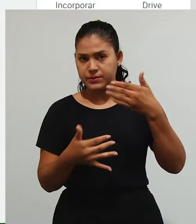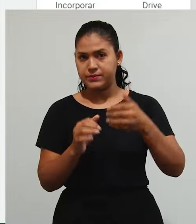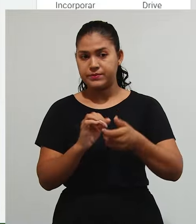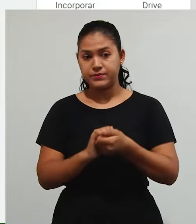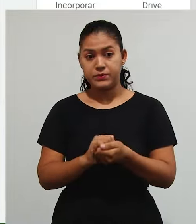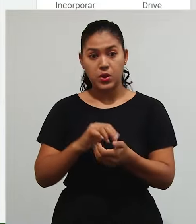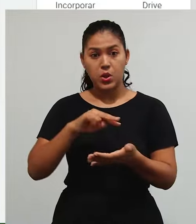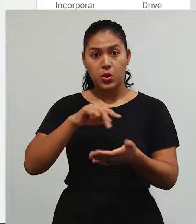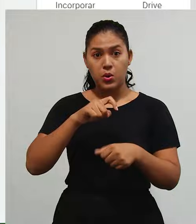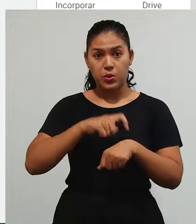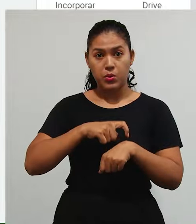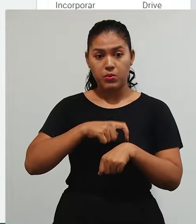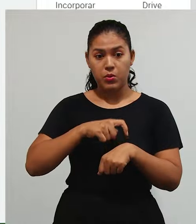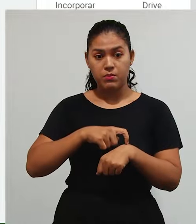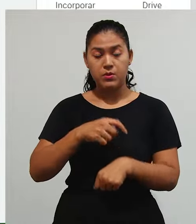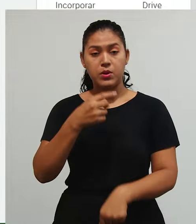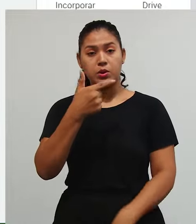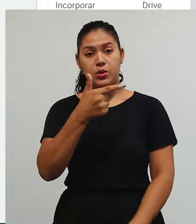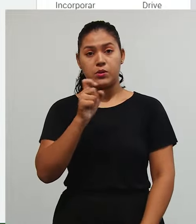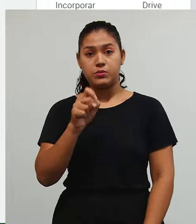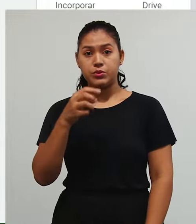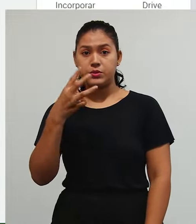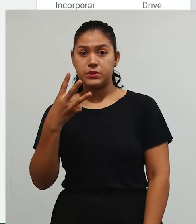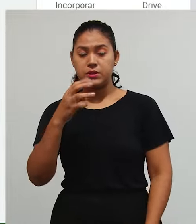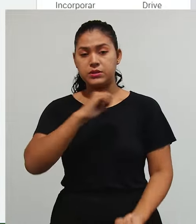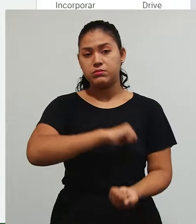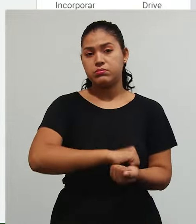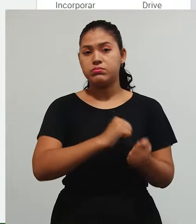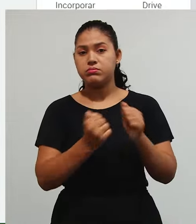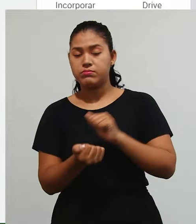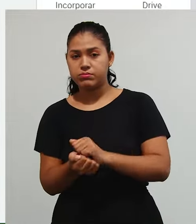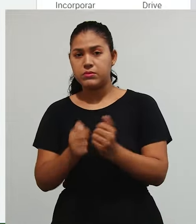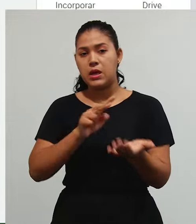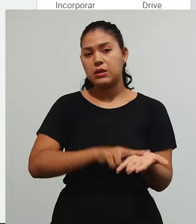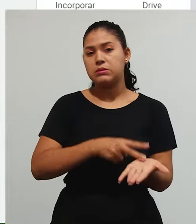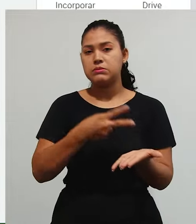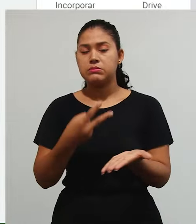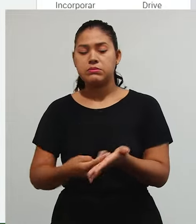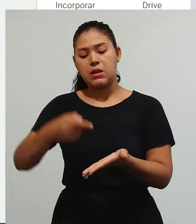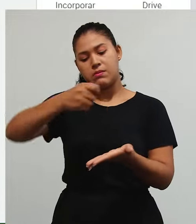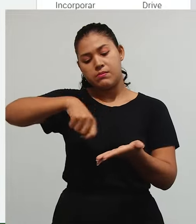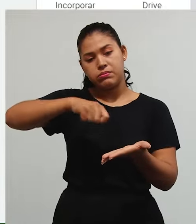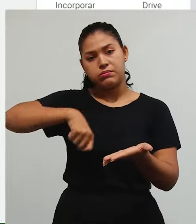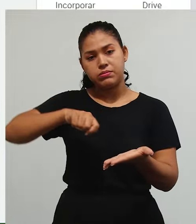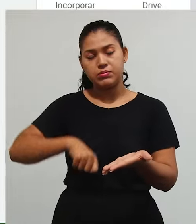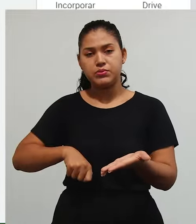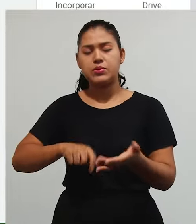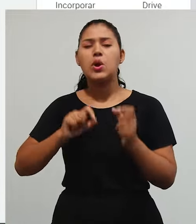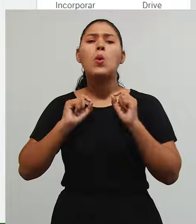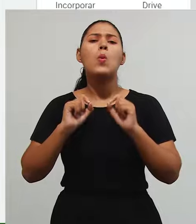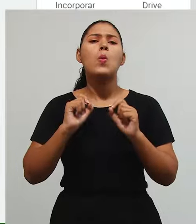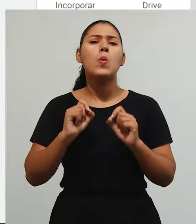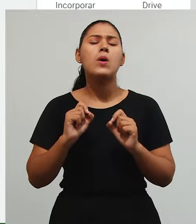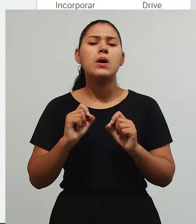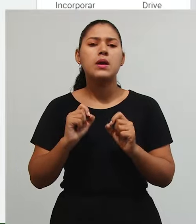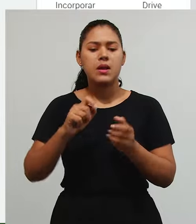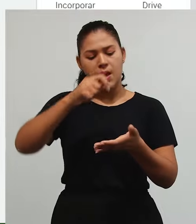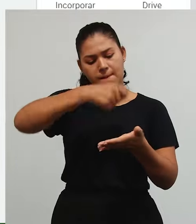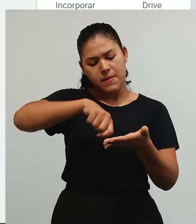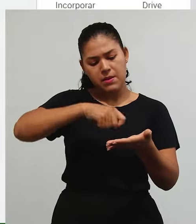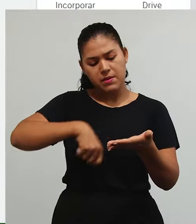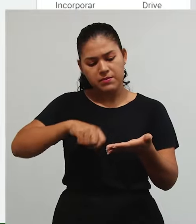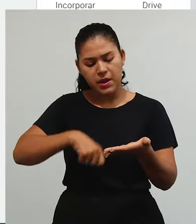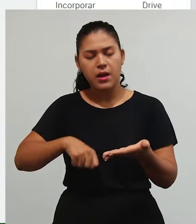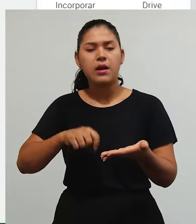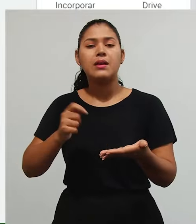etapa que vai estar ligada à seção 3. Né? Aqui a transcriação é a criação poética.